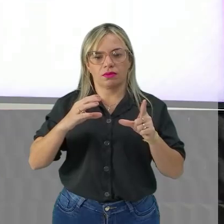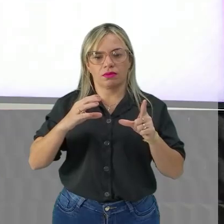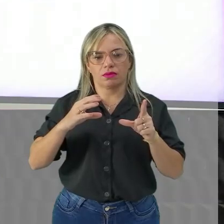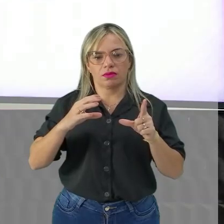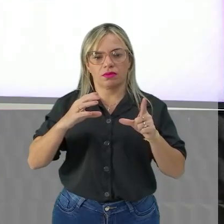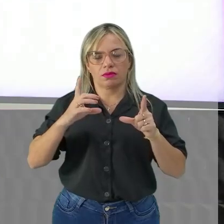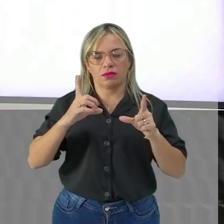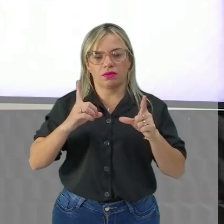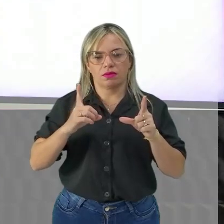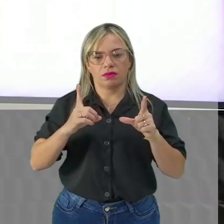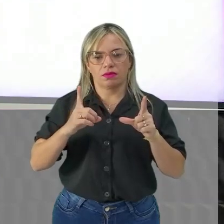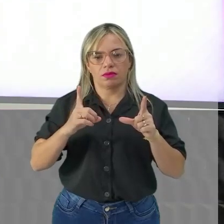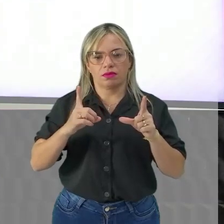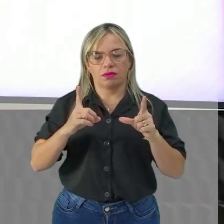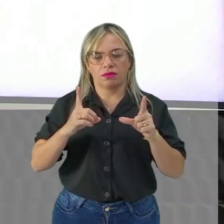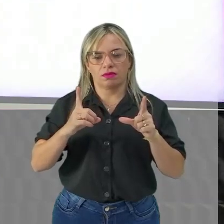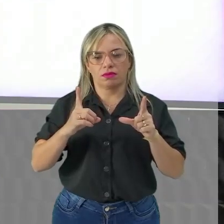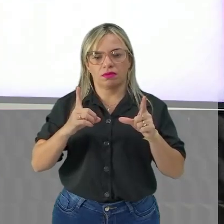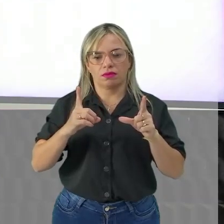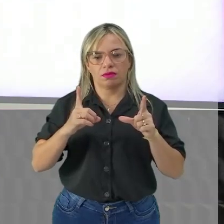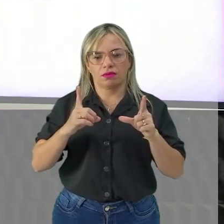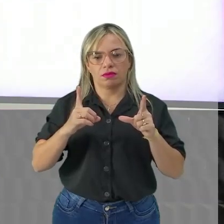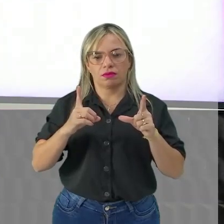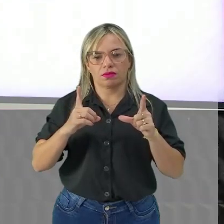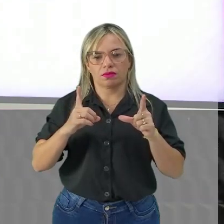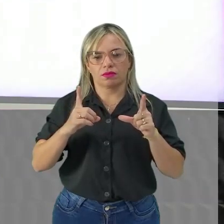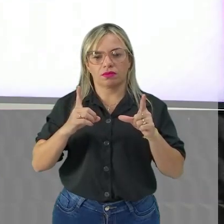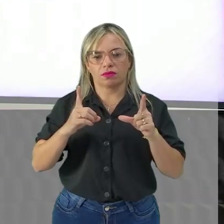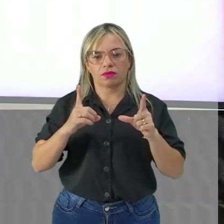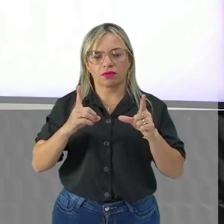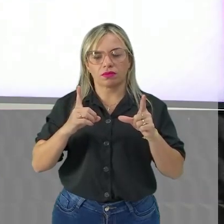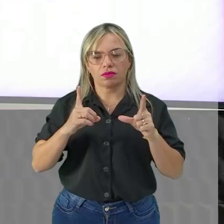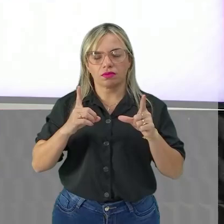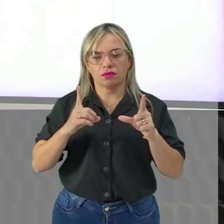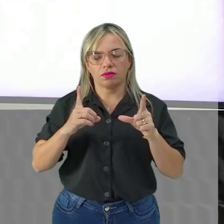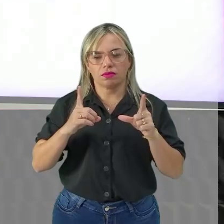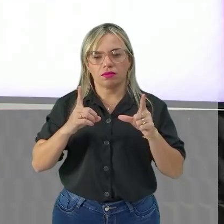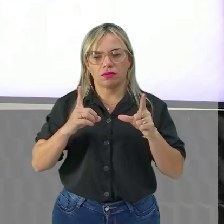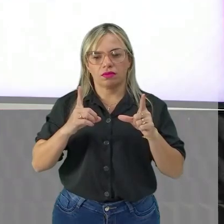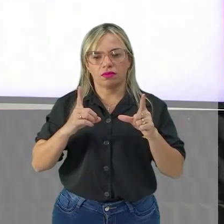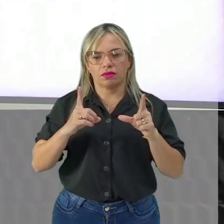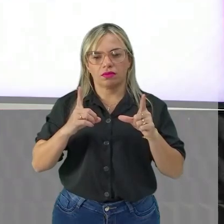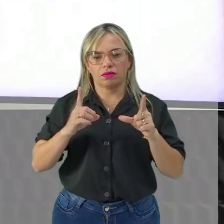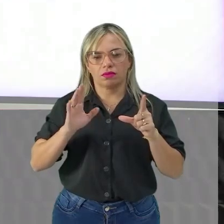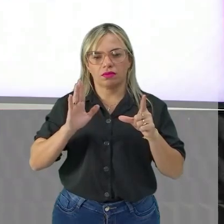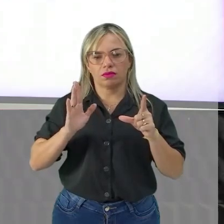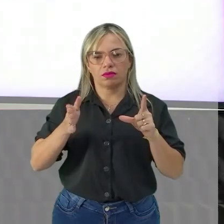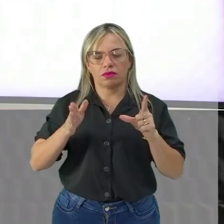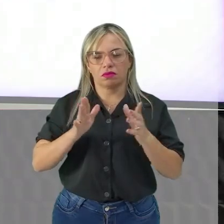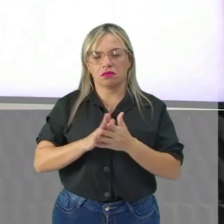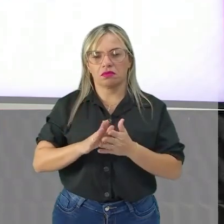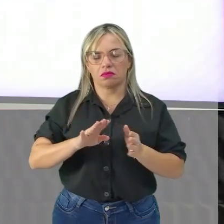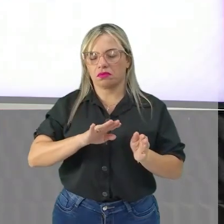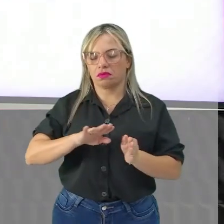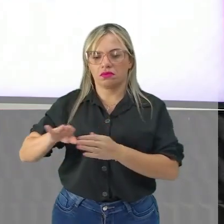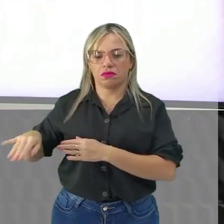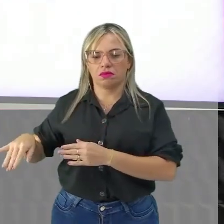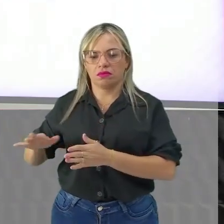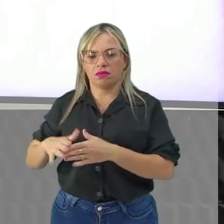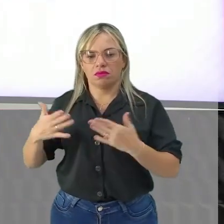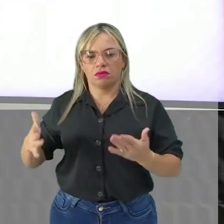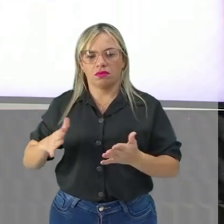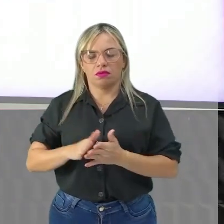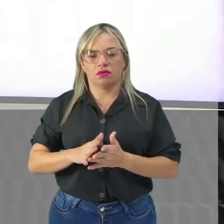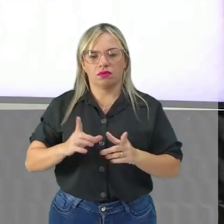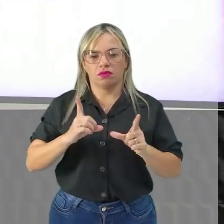mas a letra D fala invertebrados, que já de cara já elimina a